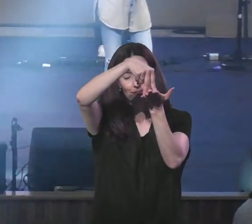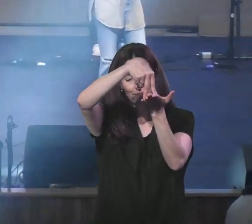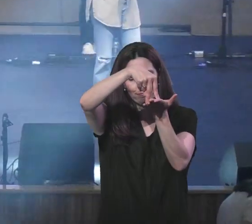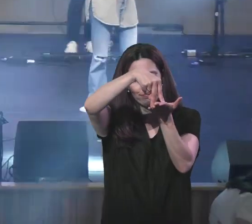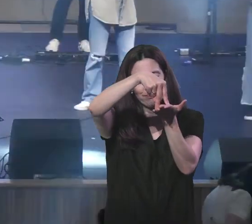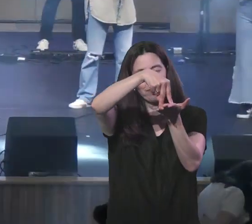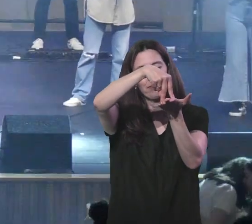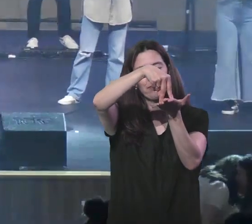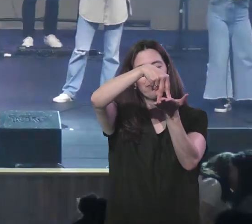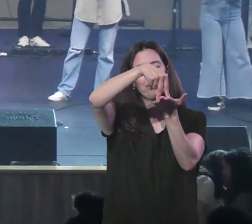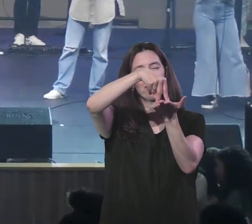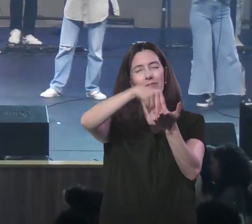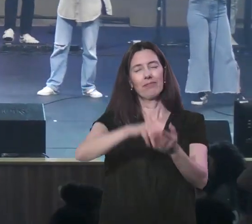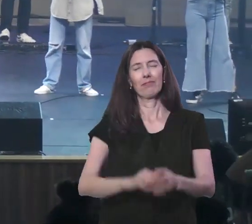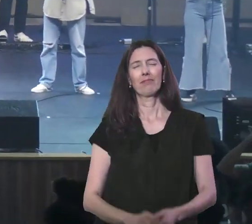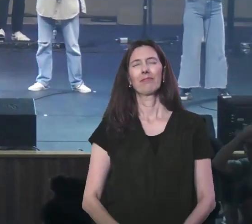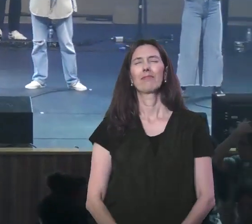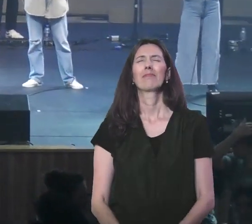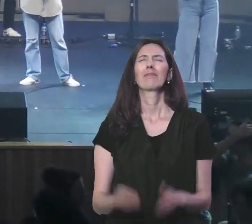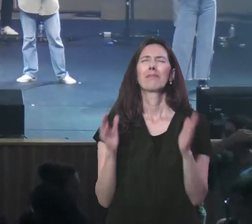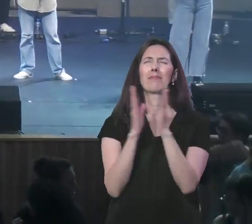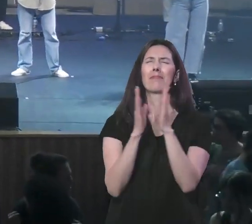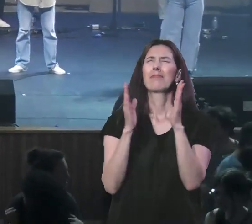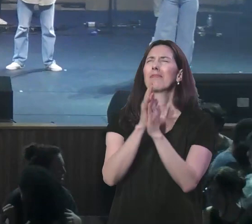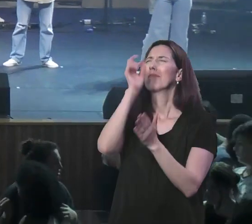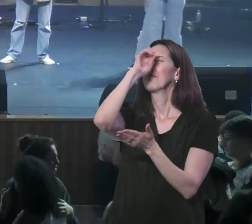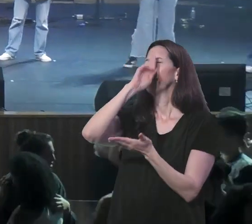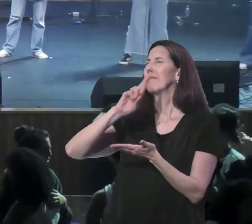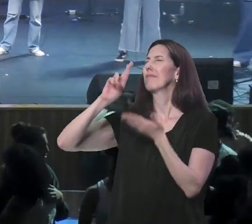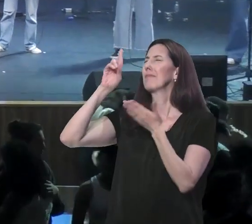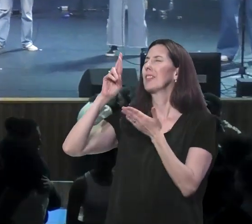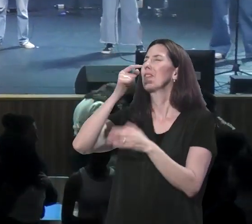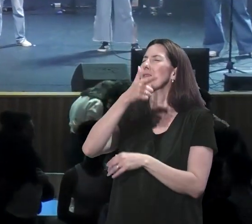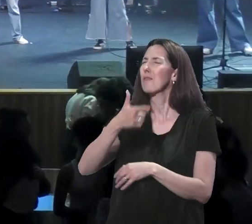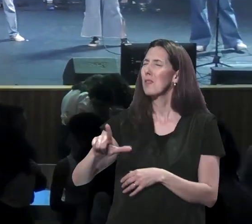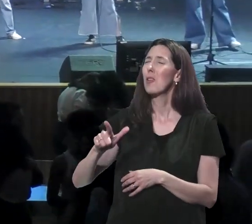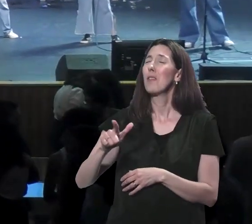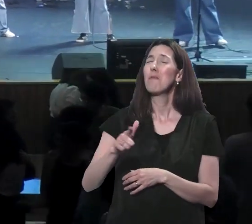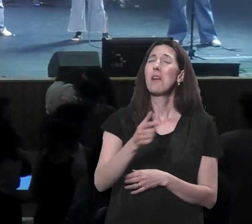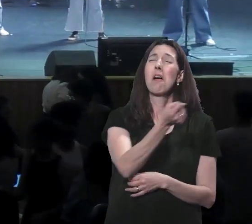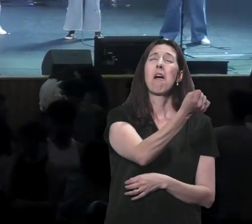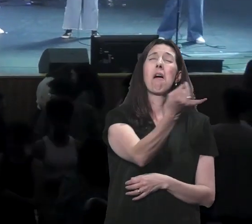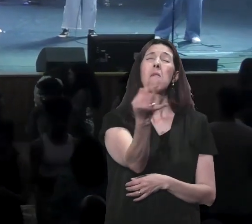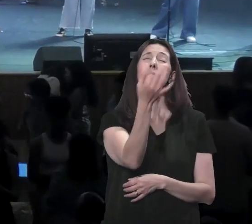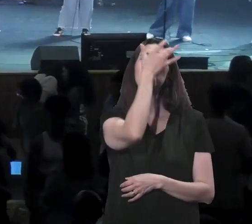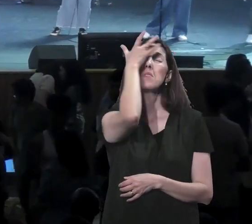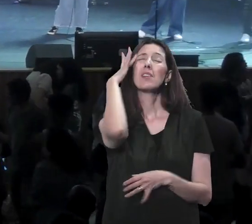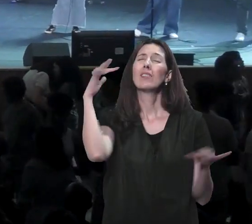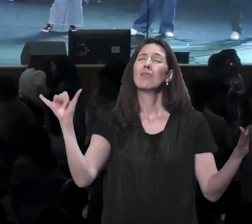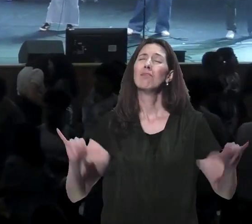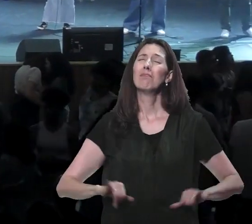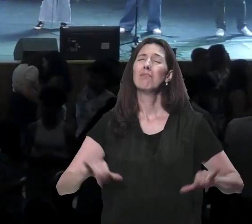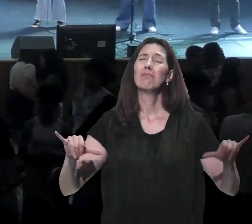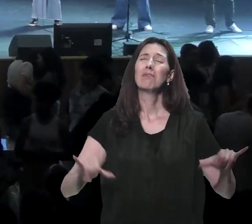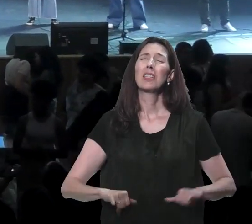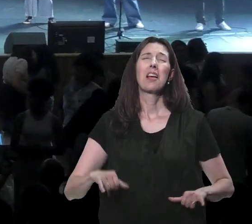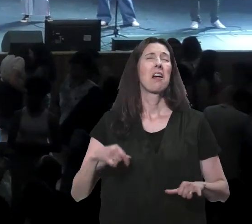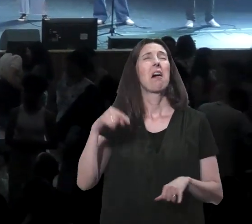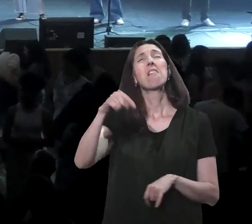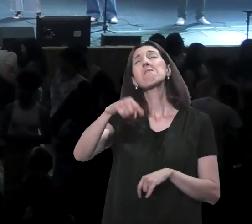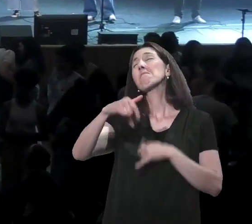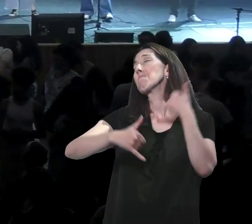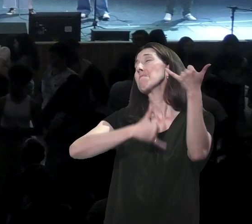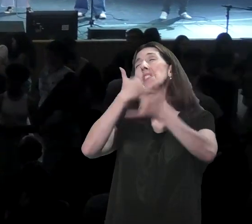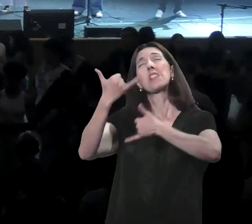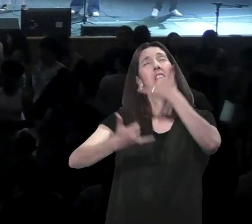Senhor, mais uma vez eu venho pedir por aqueles que estão sofrendo, Senhor. Isso aqui não é uma brincadeira,